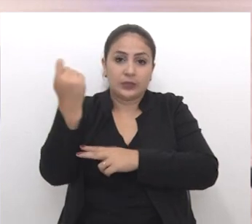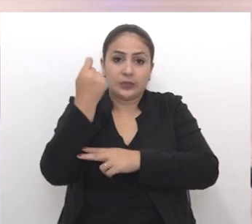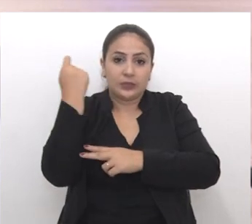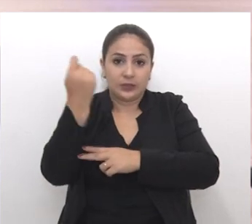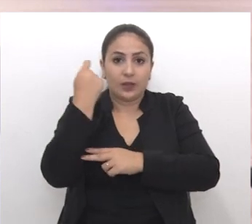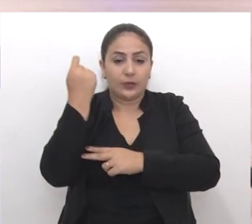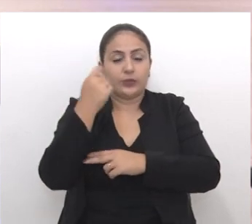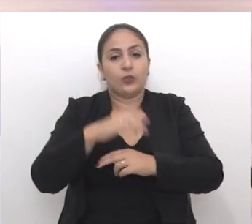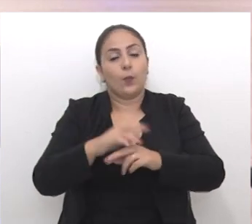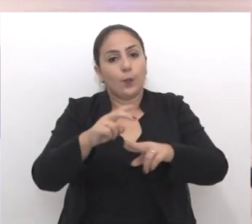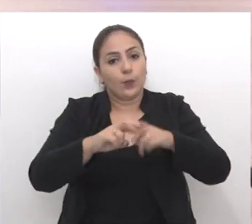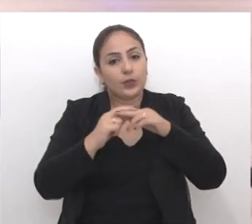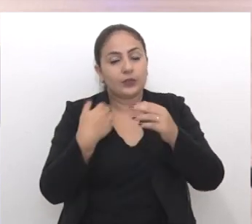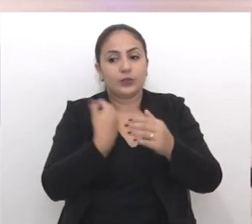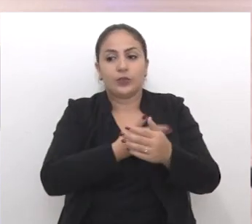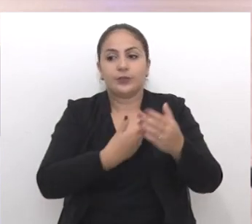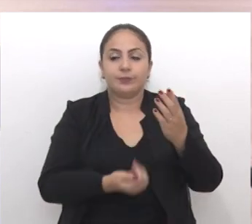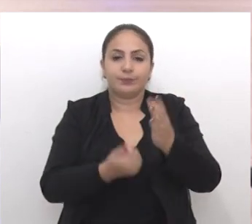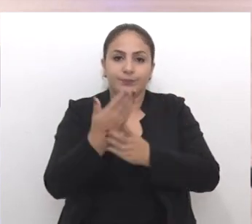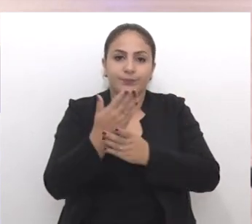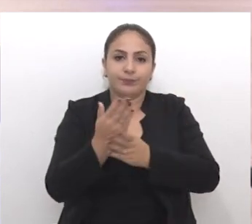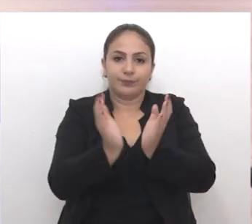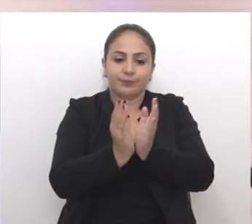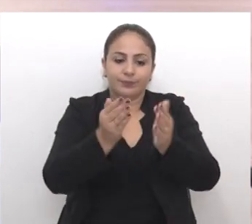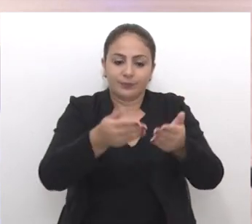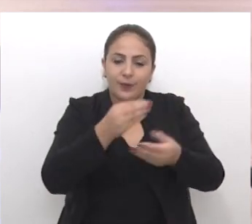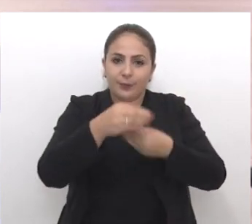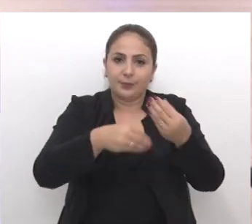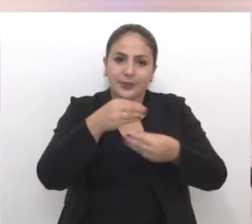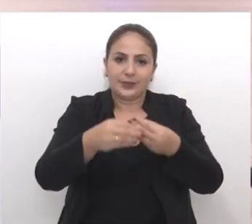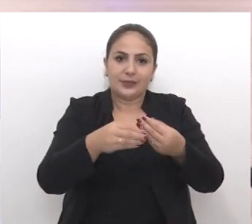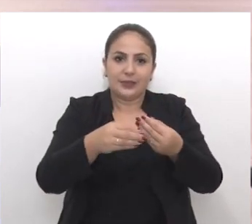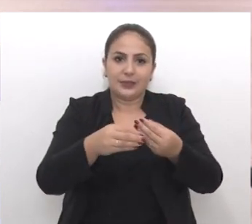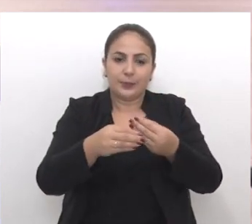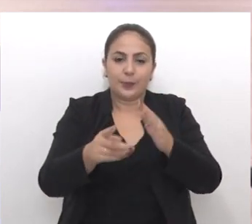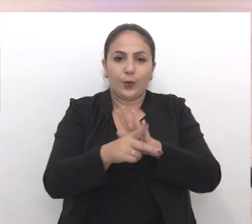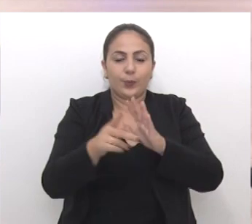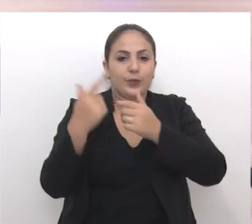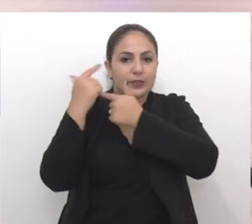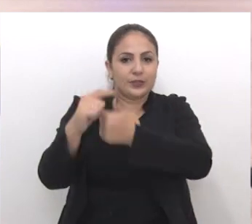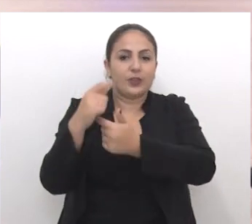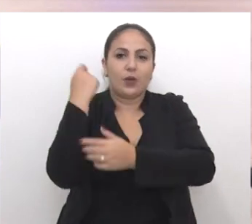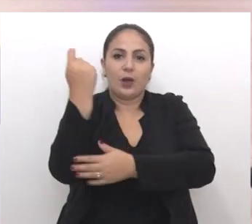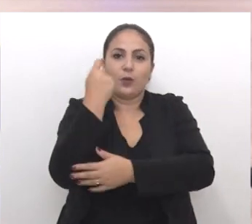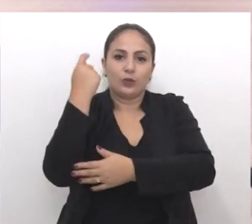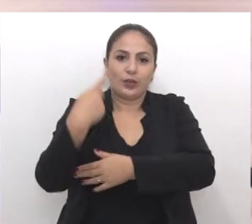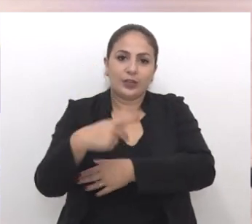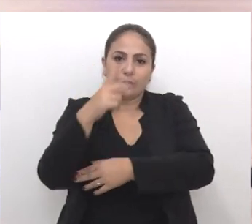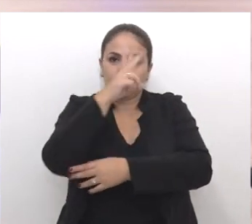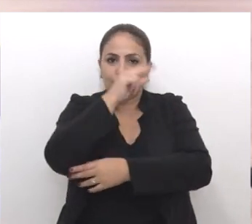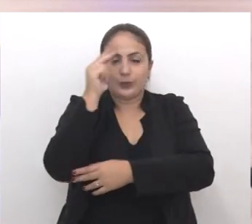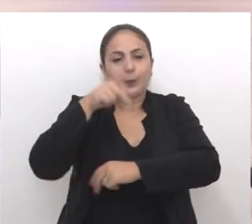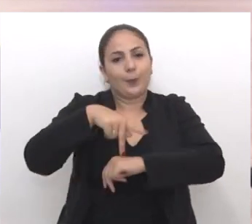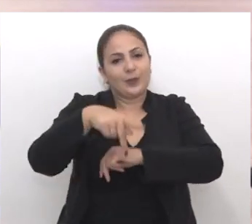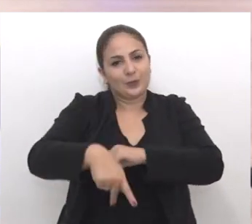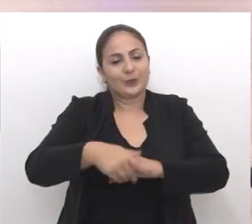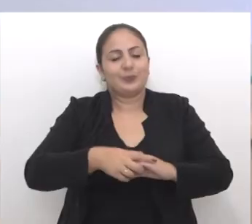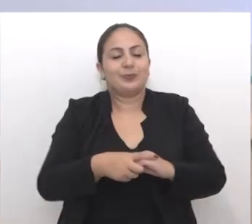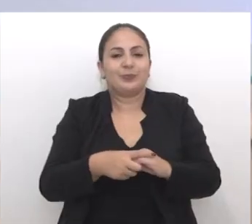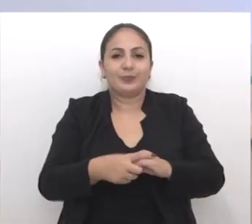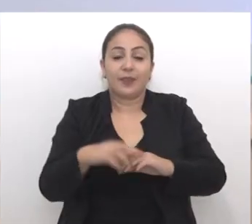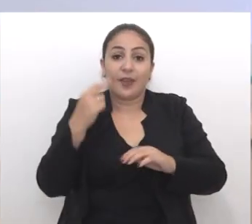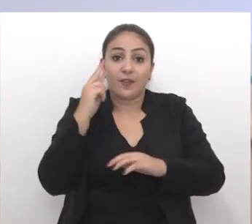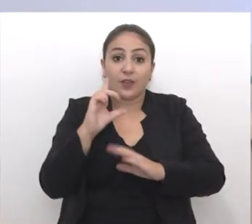do nosso Rio Grande do Sul. Então é por isso que nós estamos criando então a Frente Parlamentar Mista do Tradicionalismo aqui no município de Passo